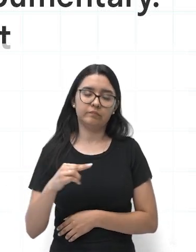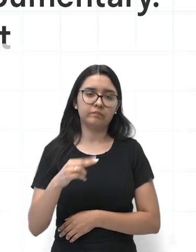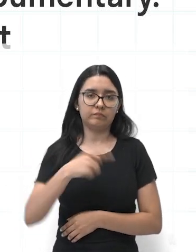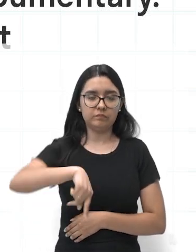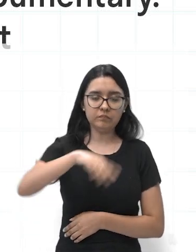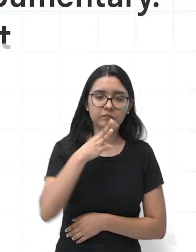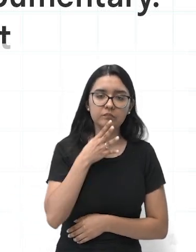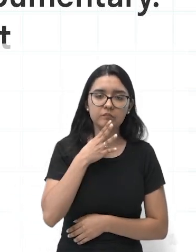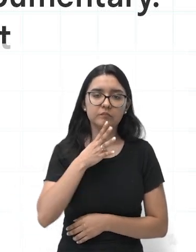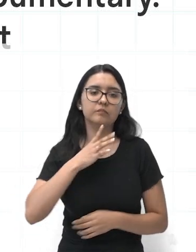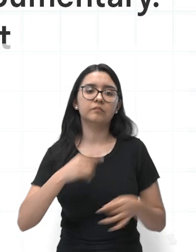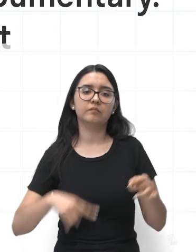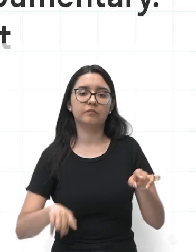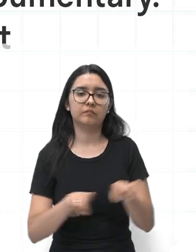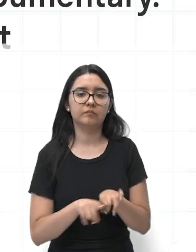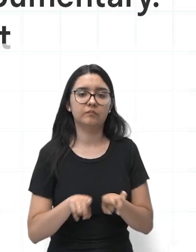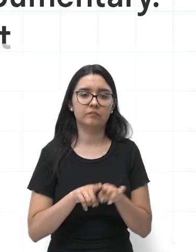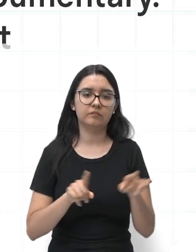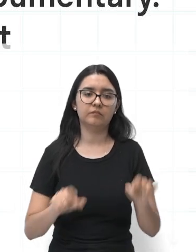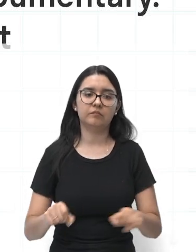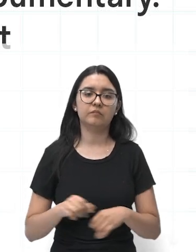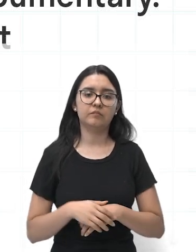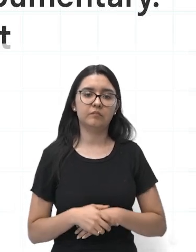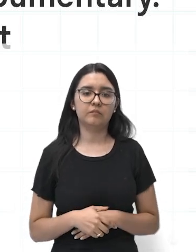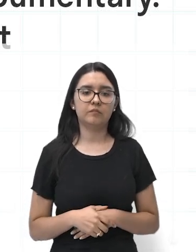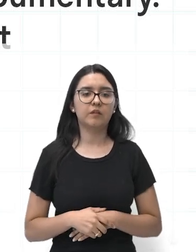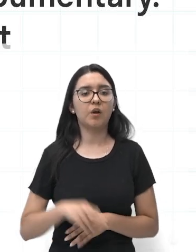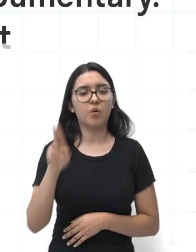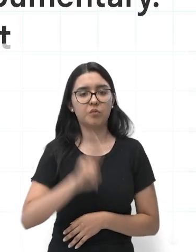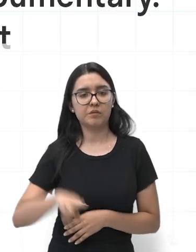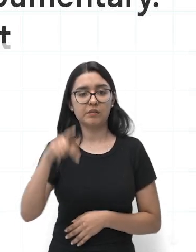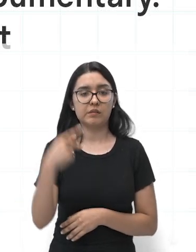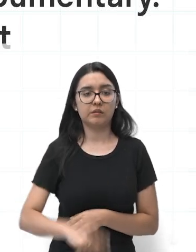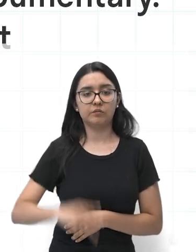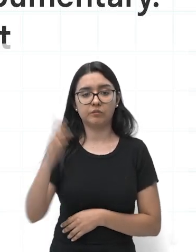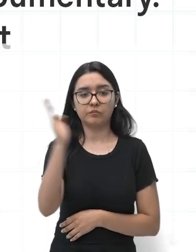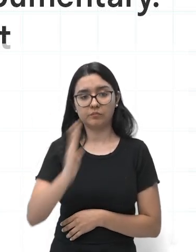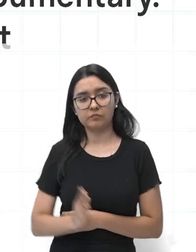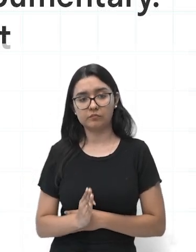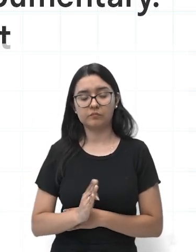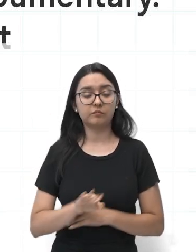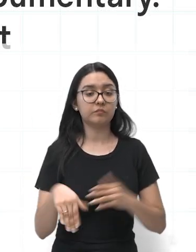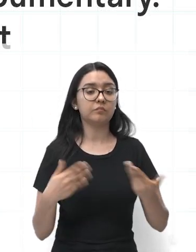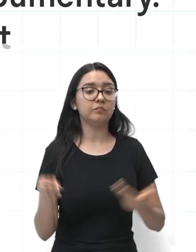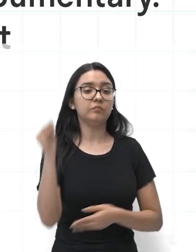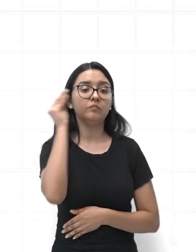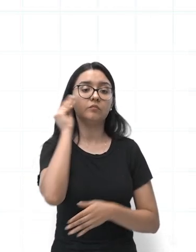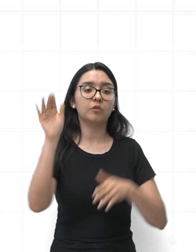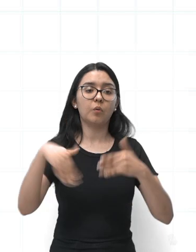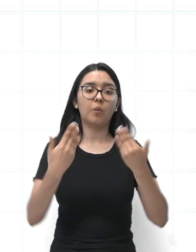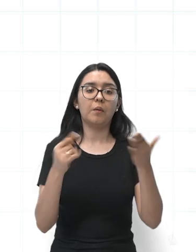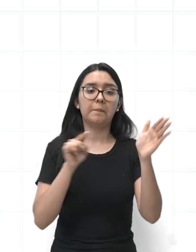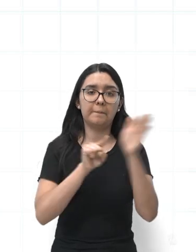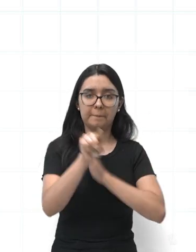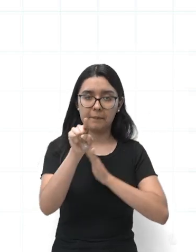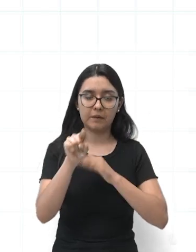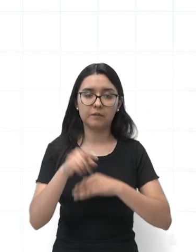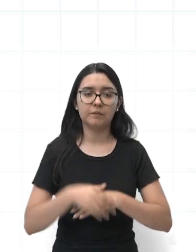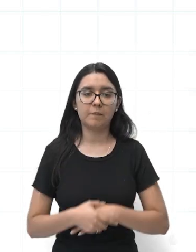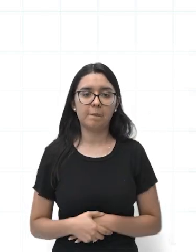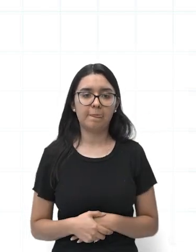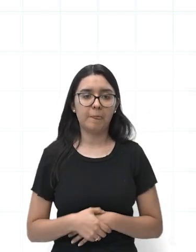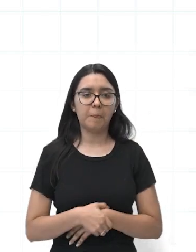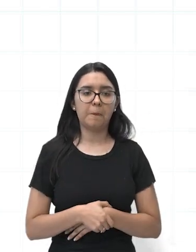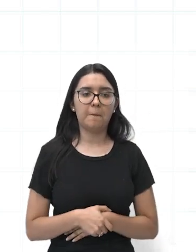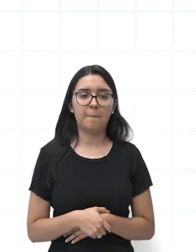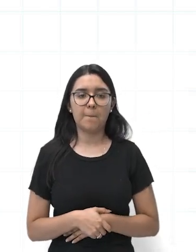é uma palavra bem usada também aqui no Brasil, certo? E vamos ver qual é a pergunta relacionada